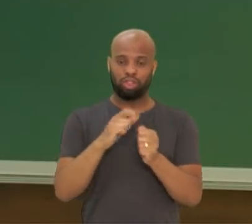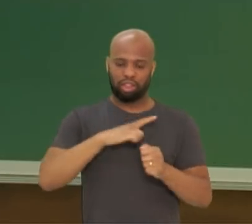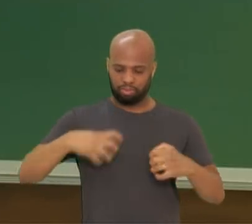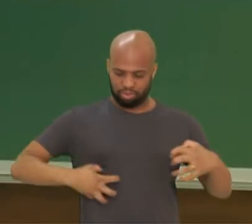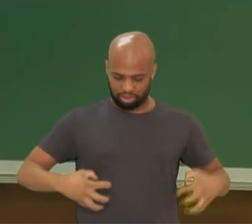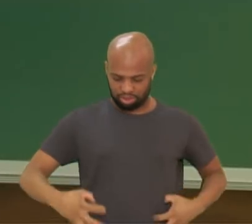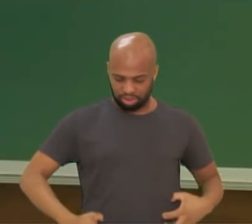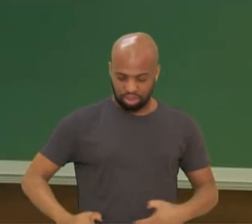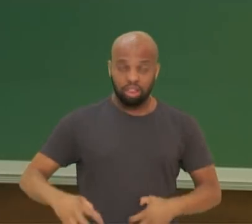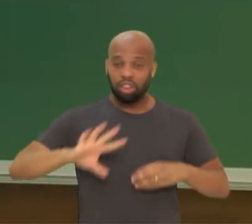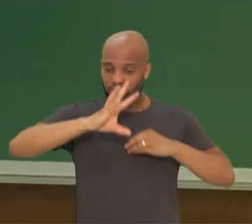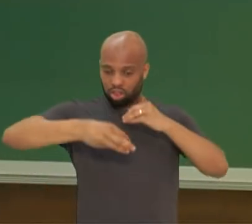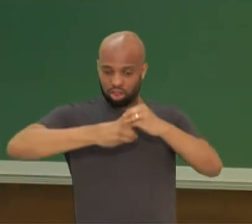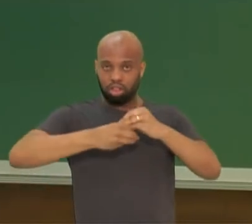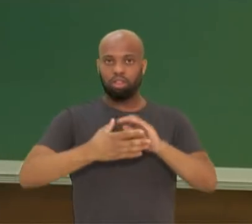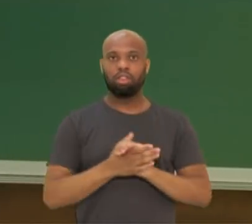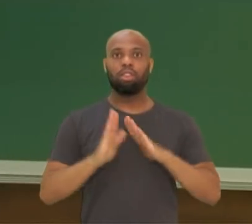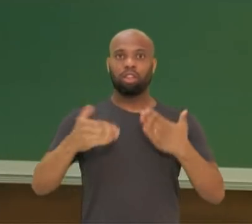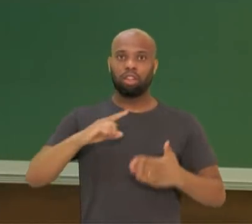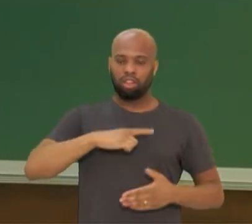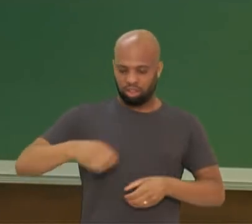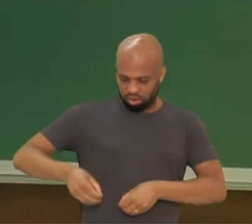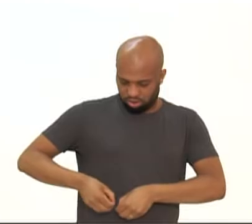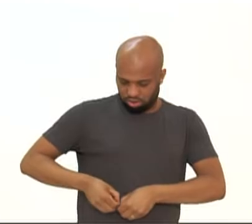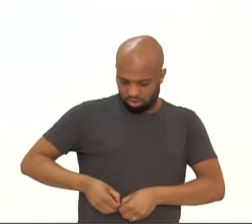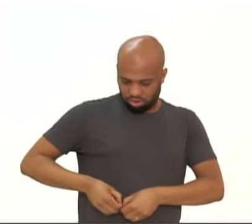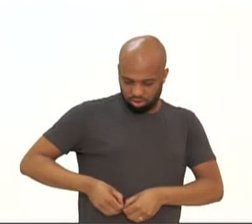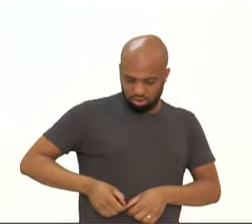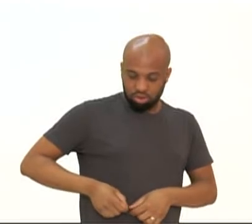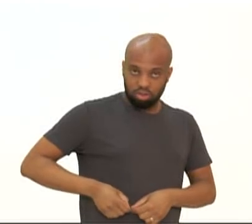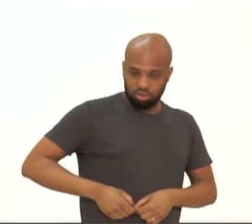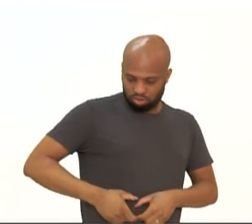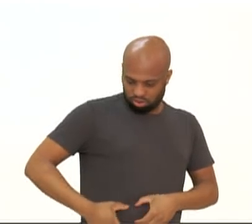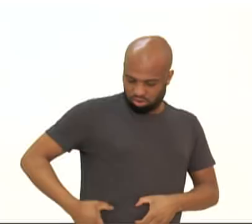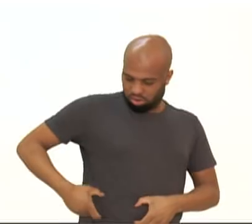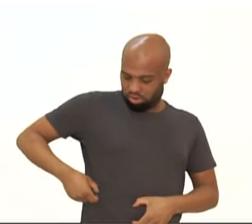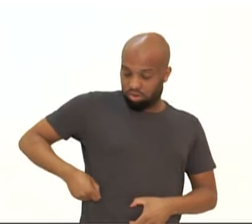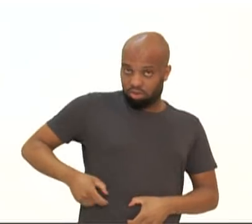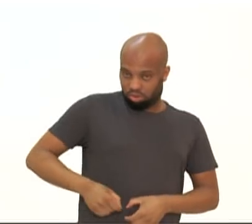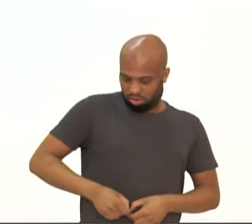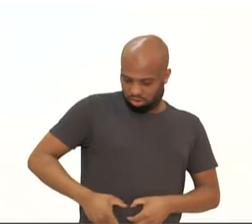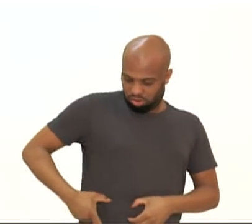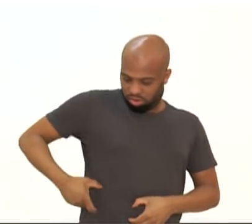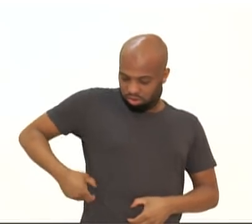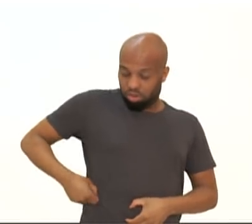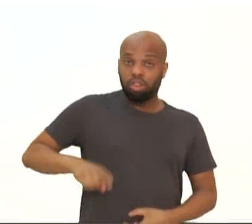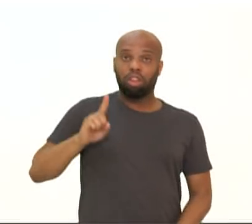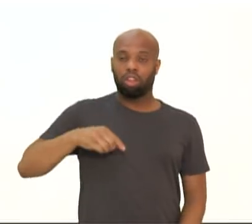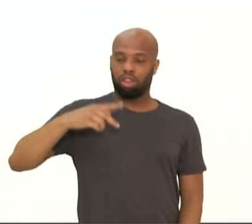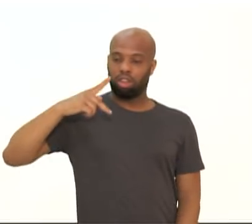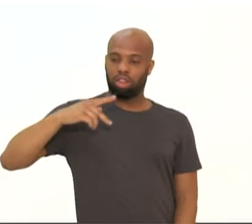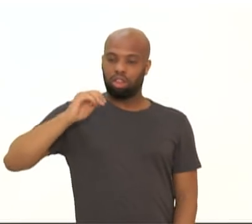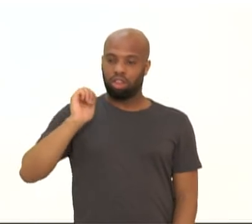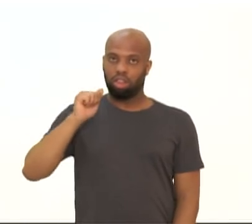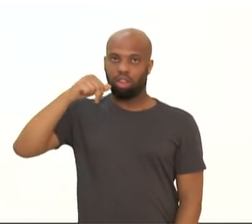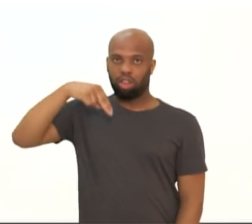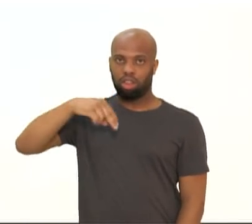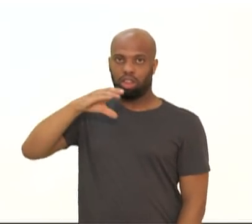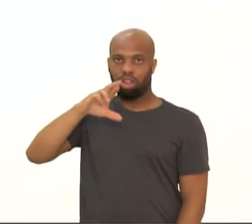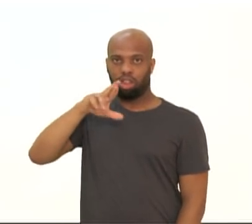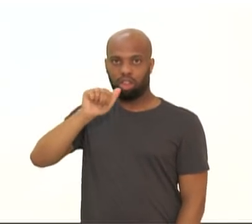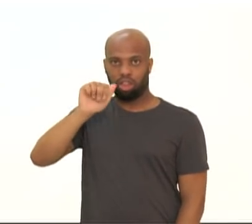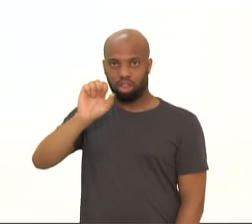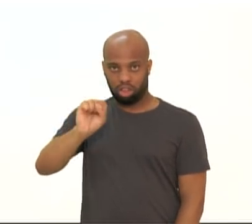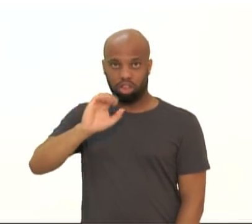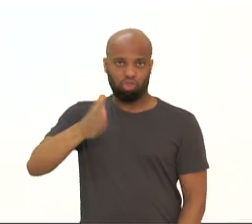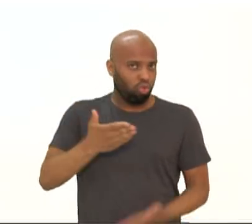órgãos anexos. No caso, o pâncreas, a gente já comentou em alguma aula aqui sobre ele, você lembra? Nós falamos